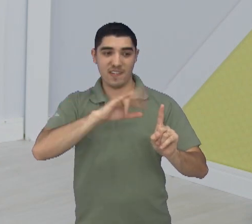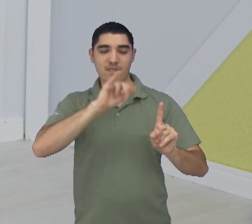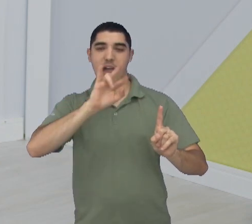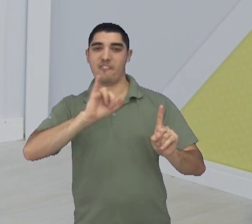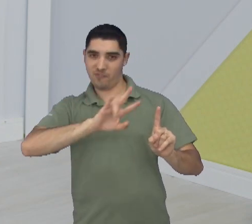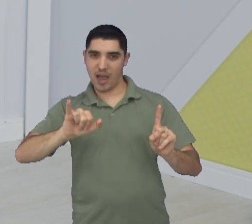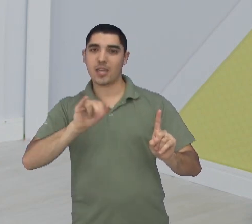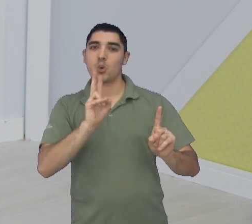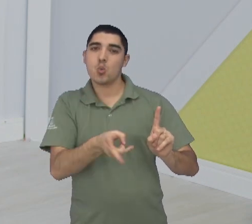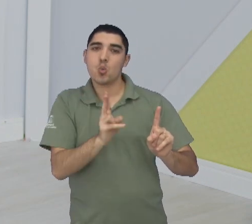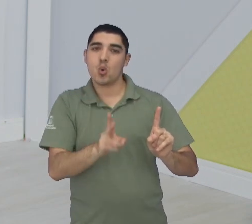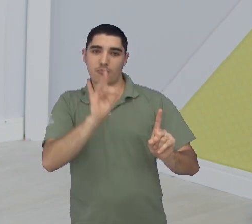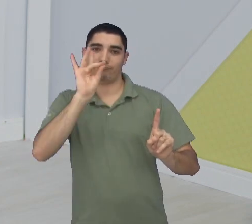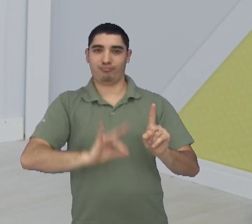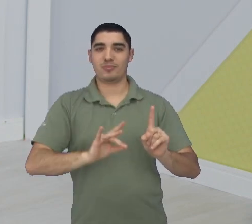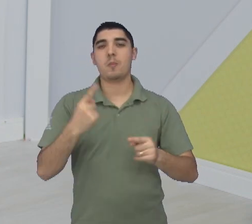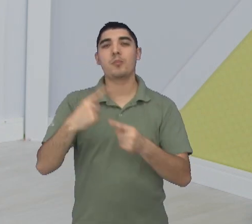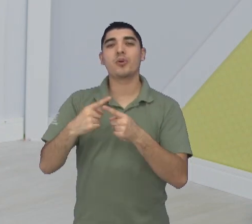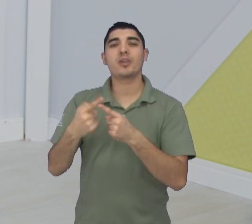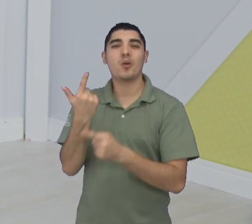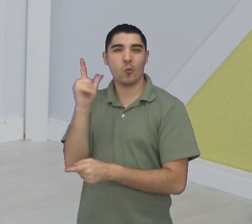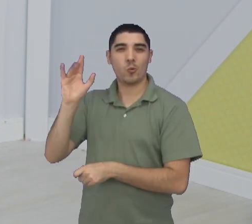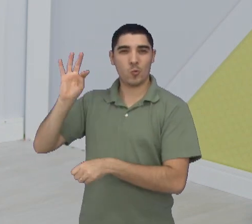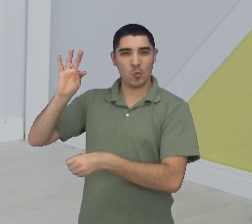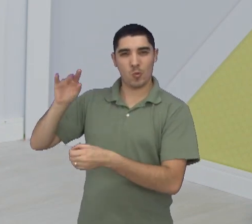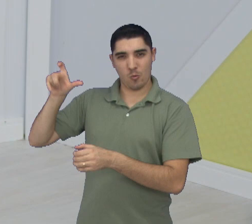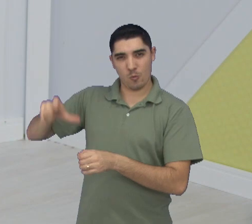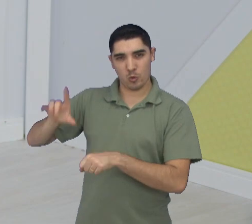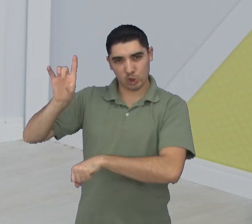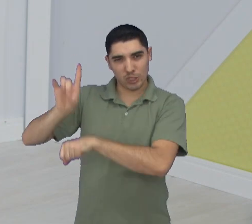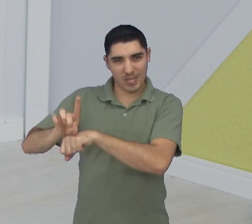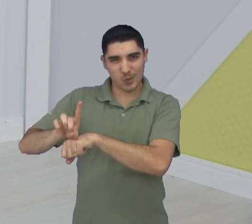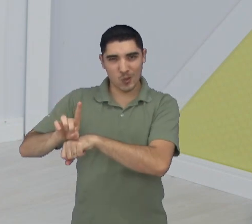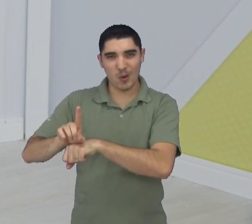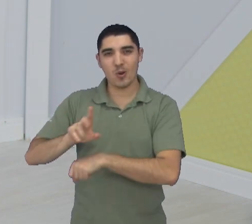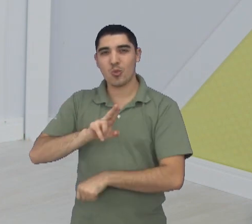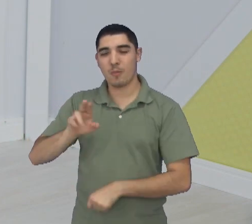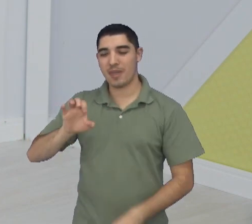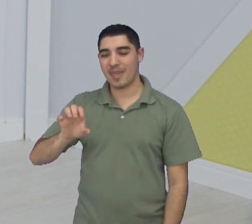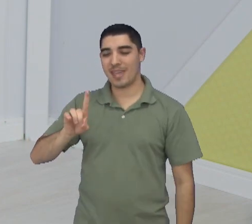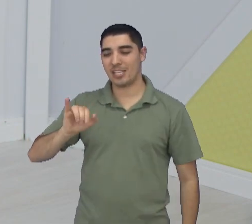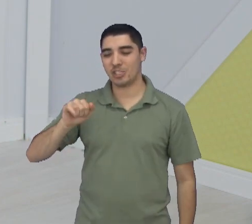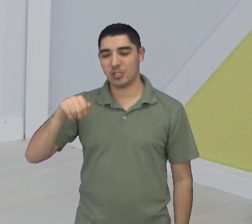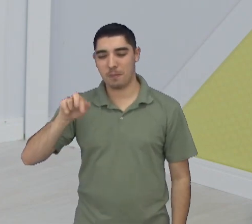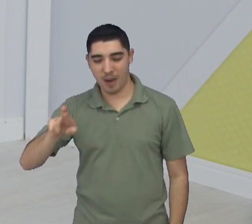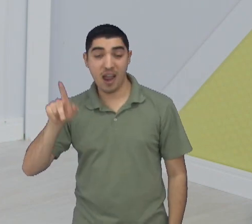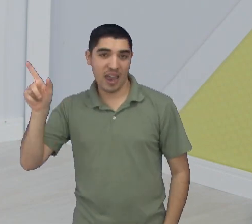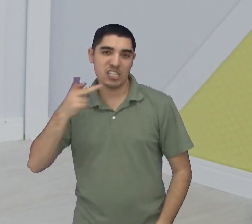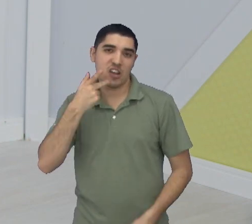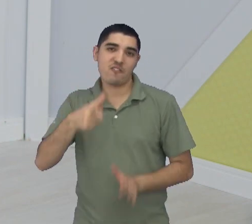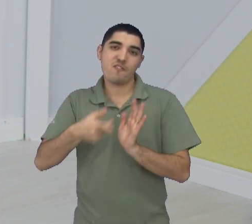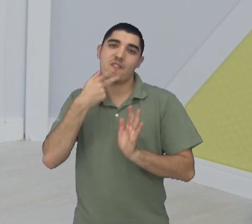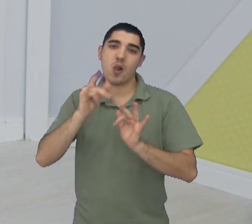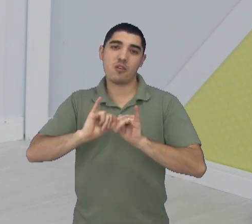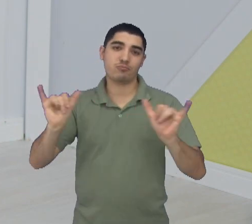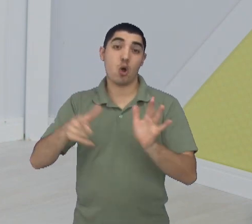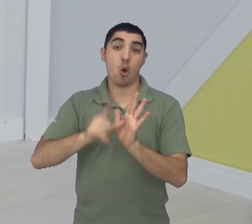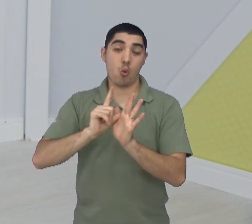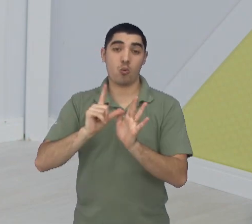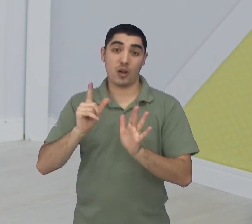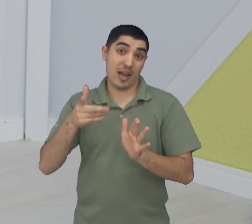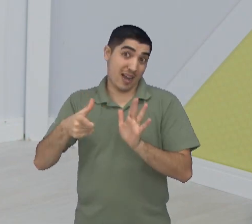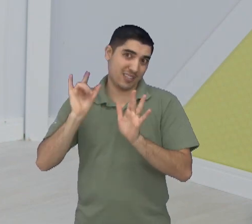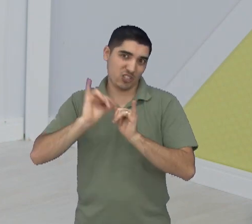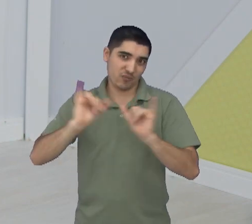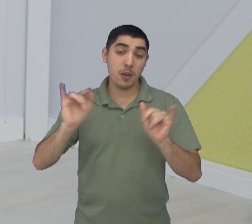falou que ele já estava renovado e tal, só que a gente está dando essa notícia hoje porque o São José confirmou nas redes sociais